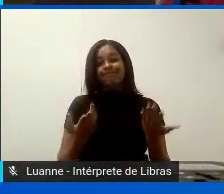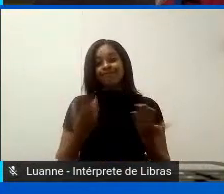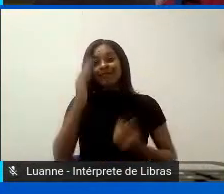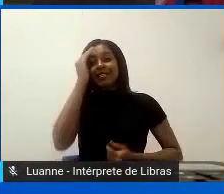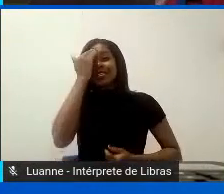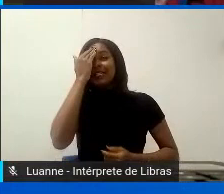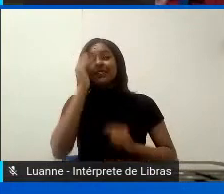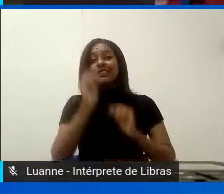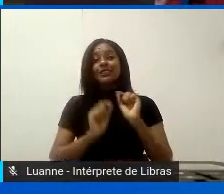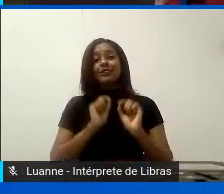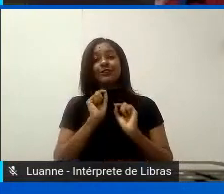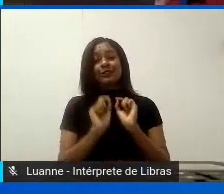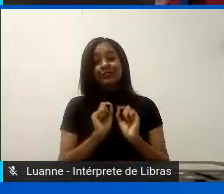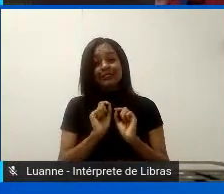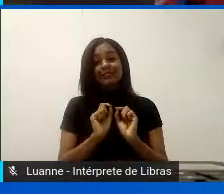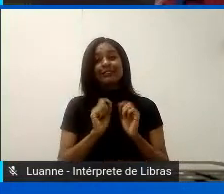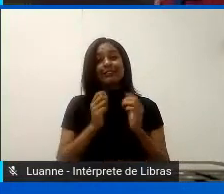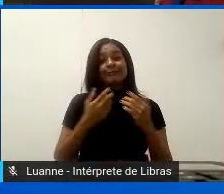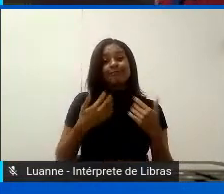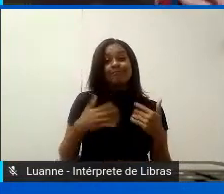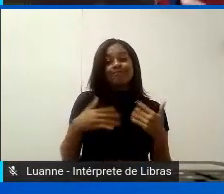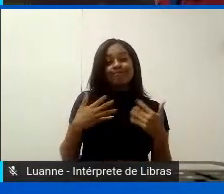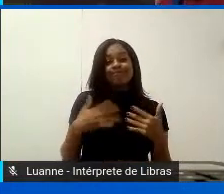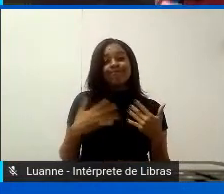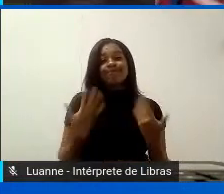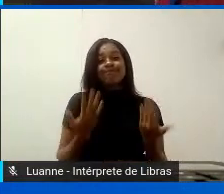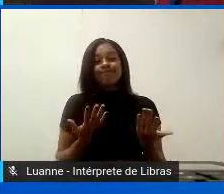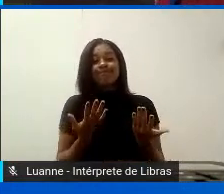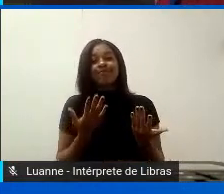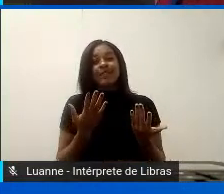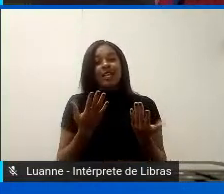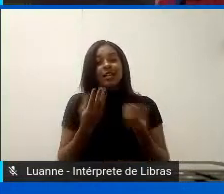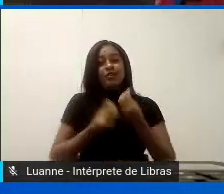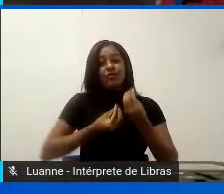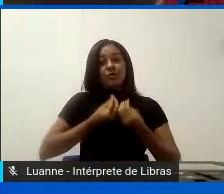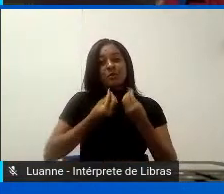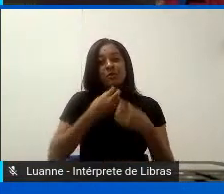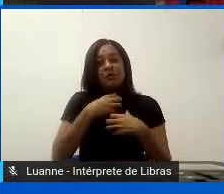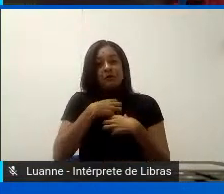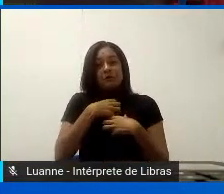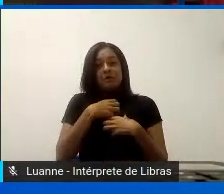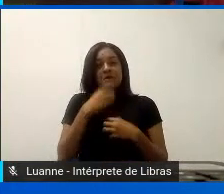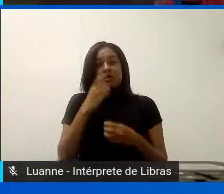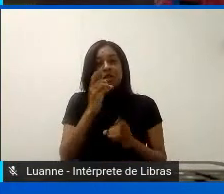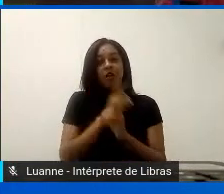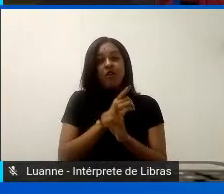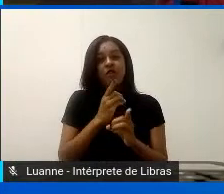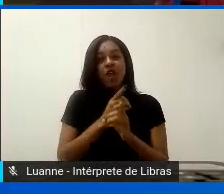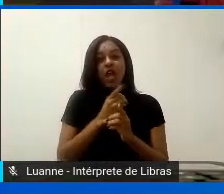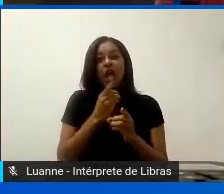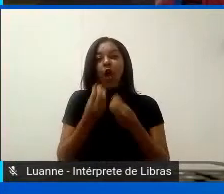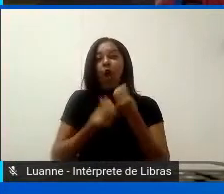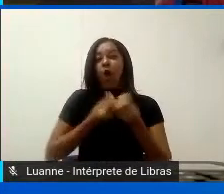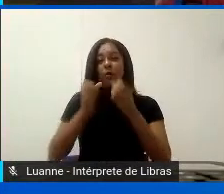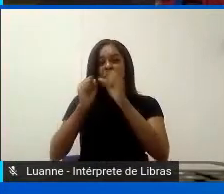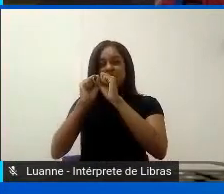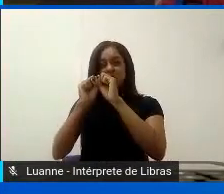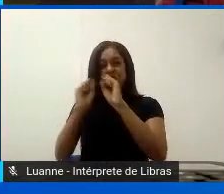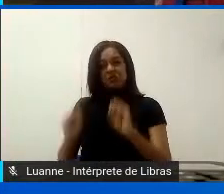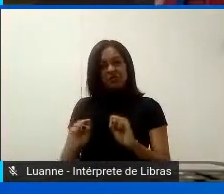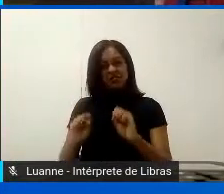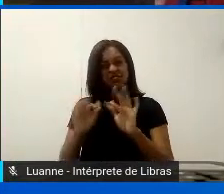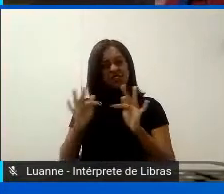esse tentando de certa forma de maneira falsa caracterizar esse sistema como sistema simples mas sim é um sistema